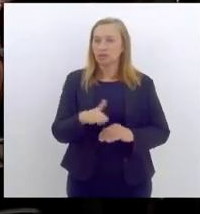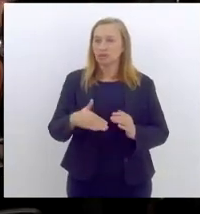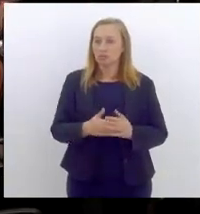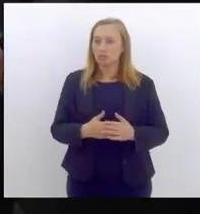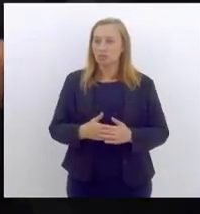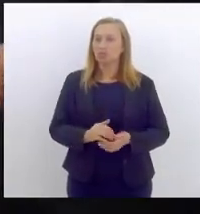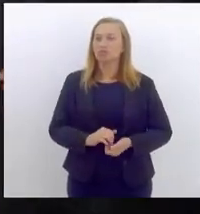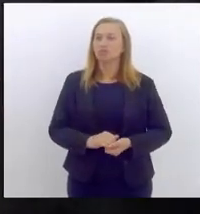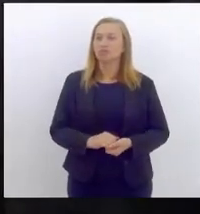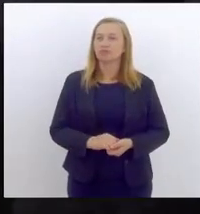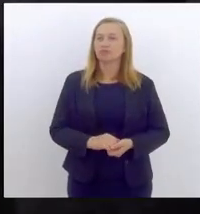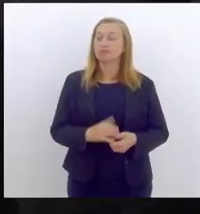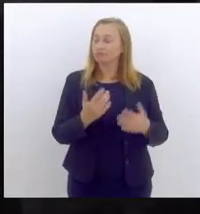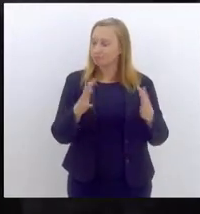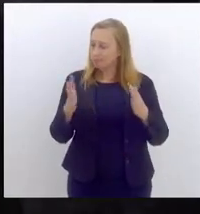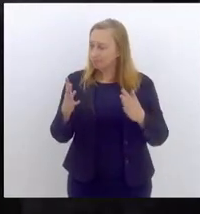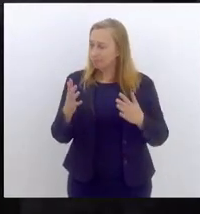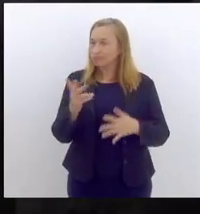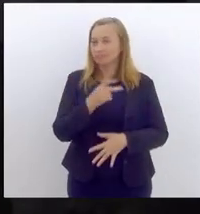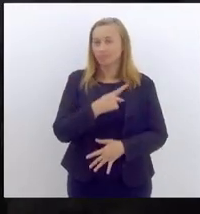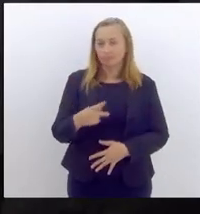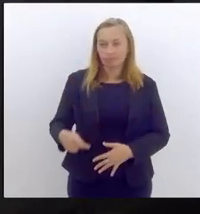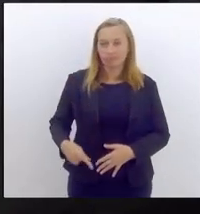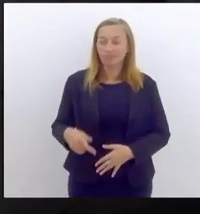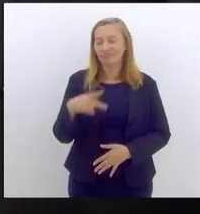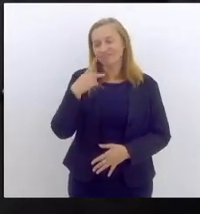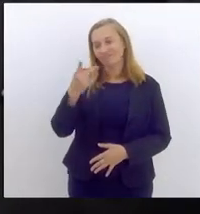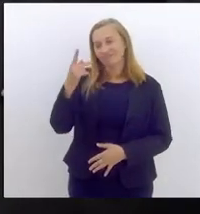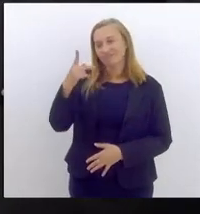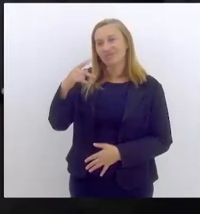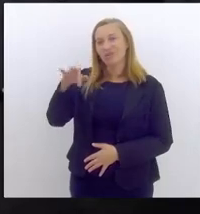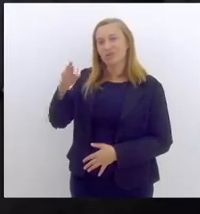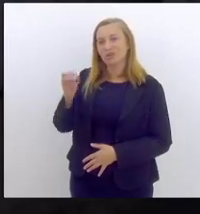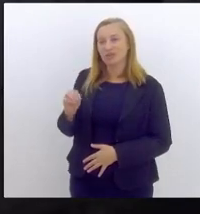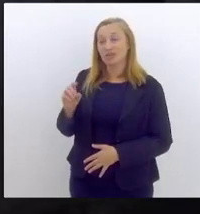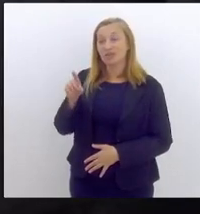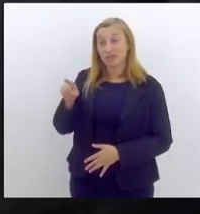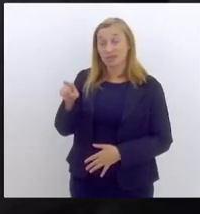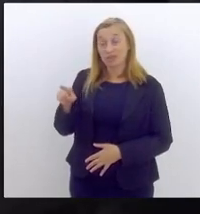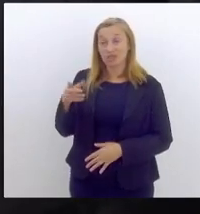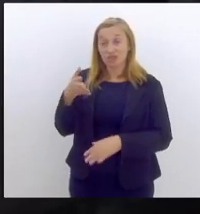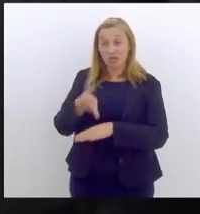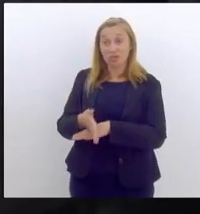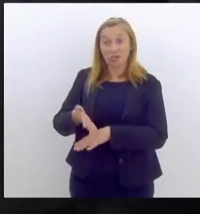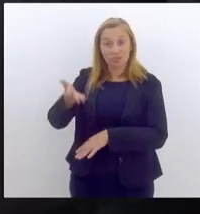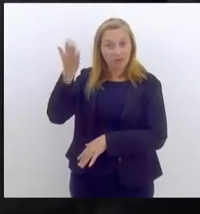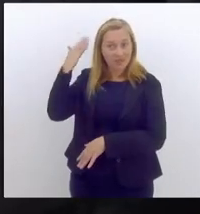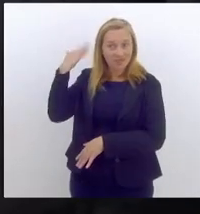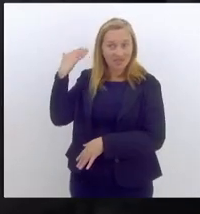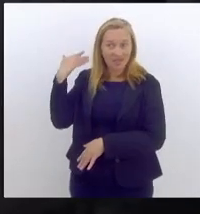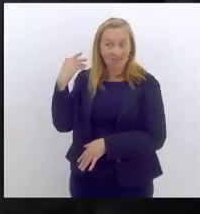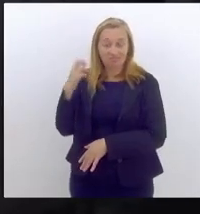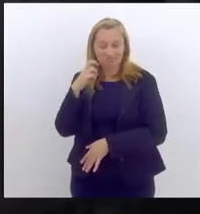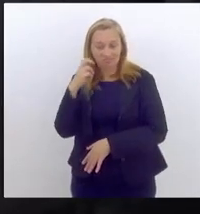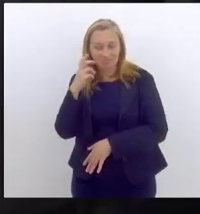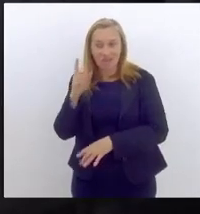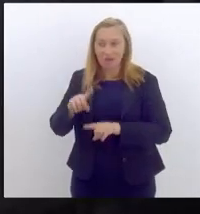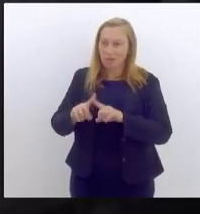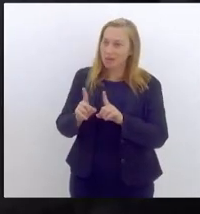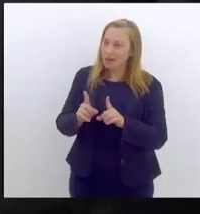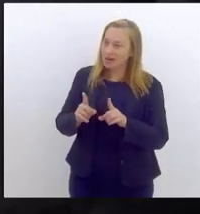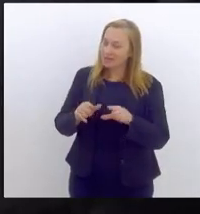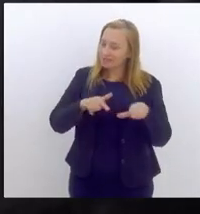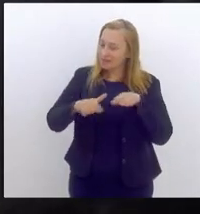Quero cumprimentar aqui a presidente. E falar, Rodrigo, você chegou no mandato passado, um pouquinho mais esbelto, mas muito